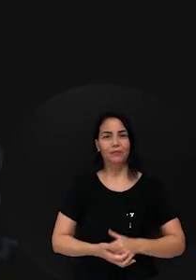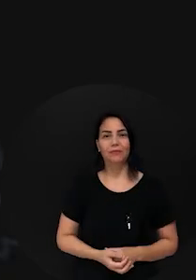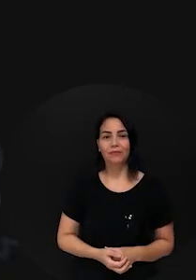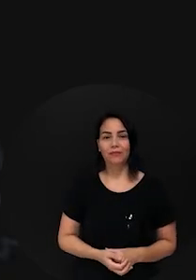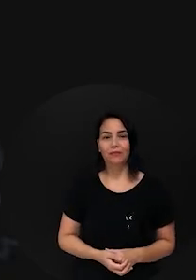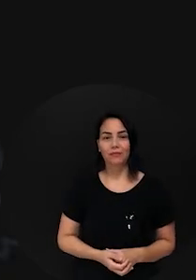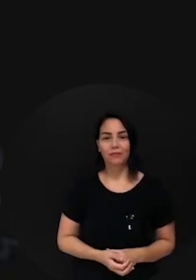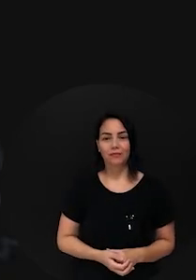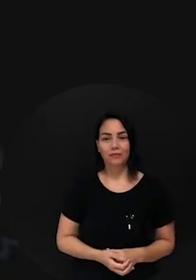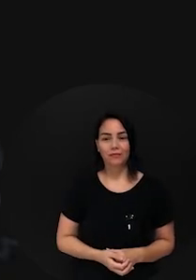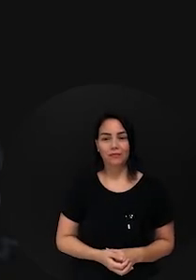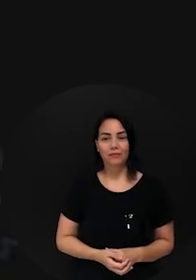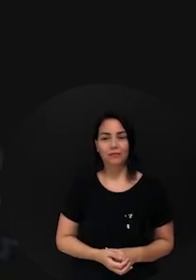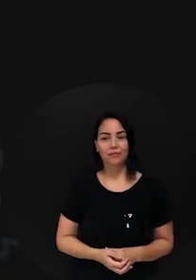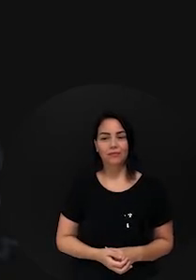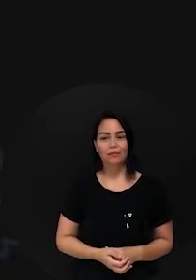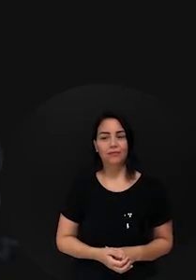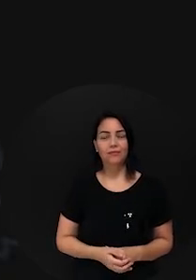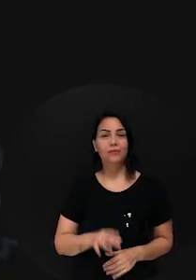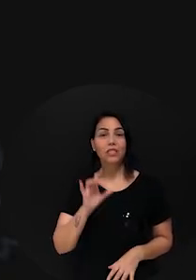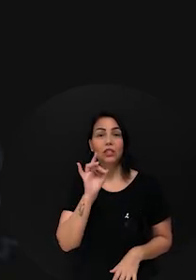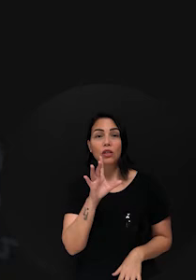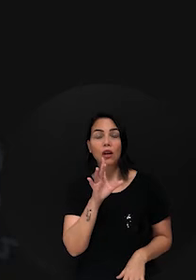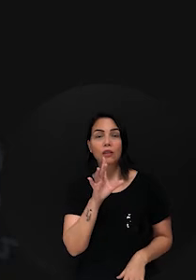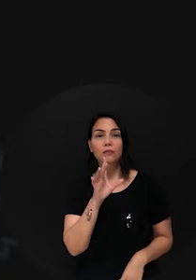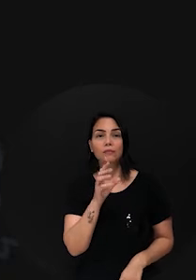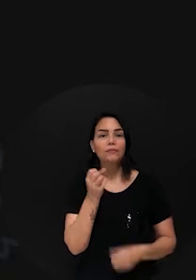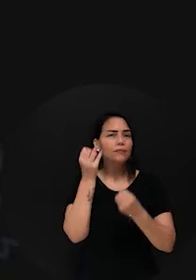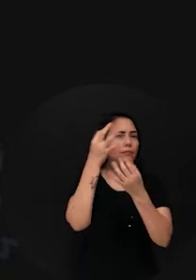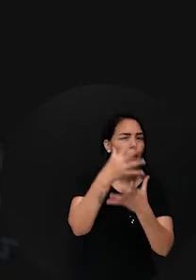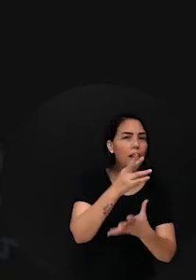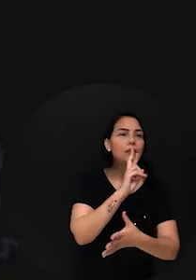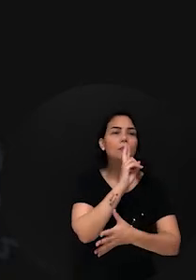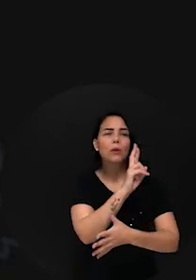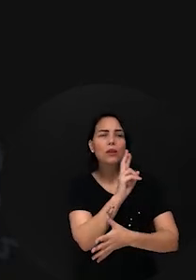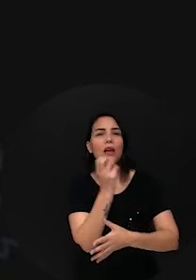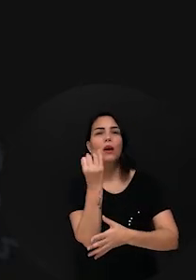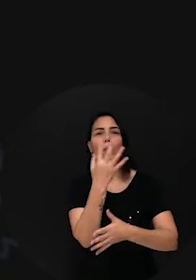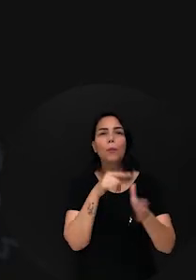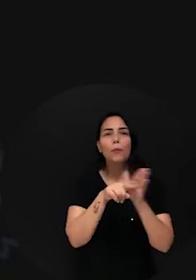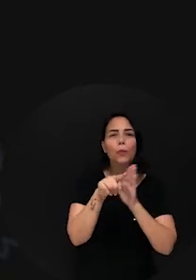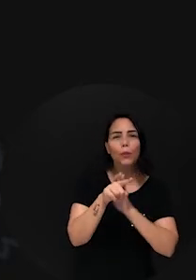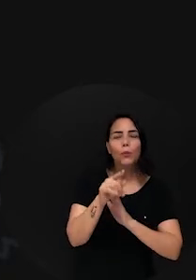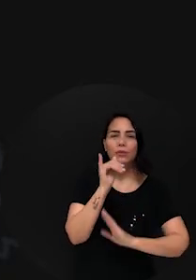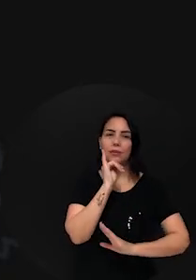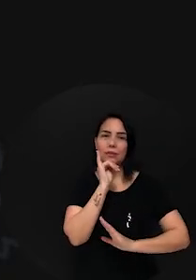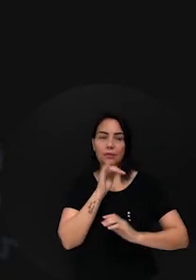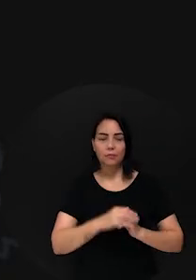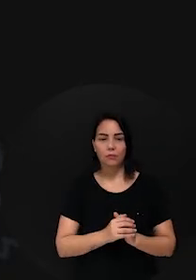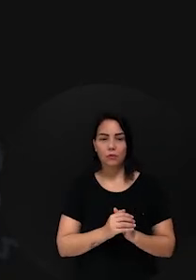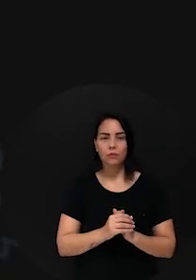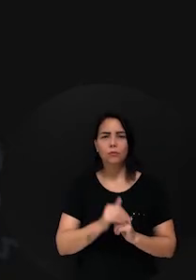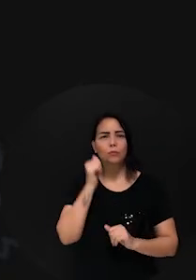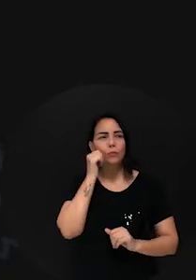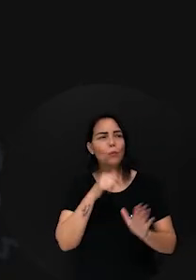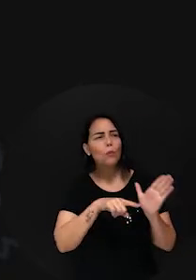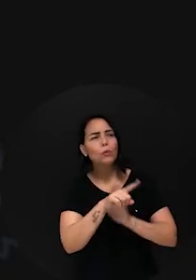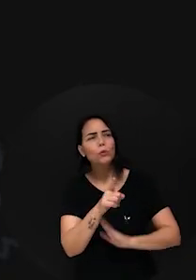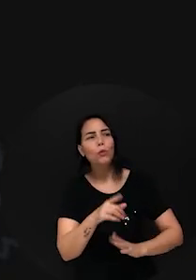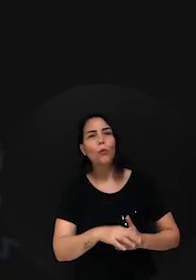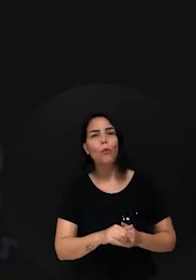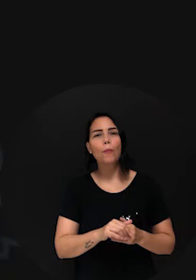Vou só falar uma coisinha aqui, ó, que vai responder já algumas perguntas, tá? Sobre a Luciane perguntou se